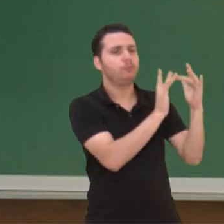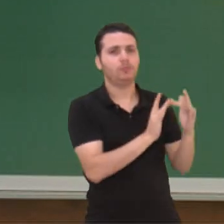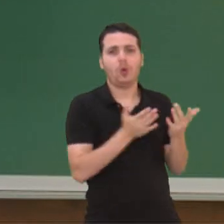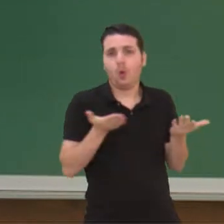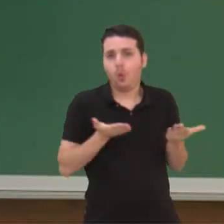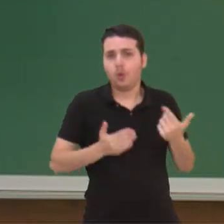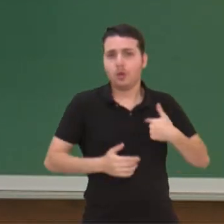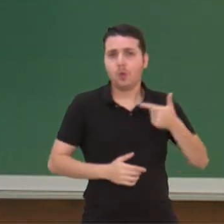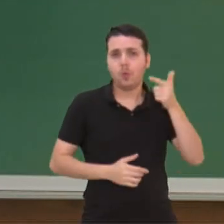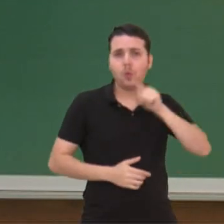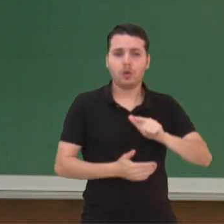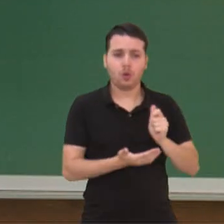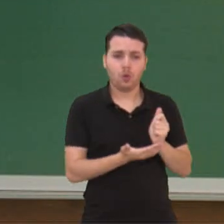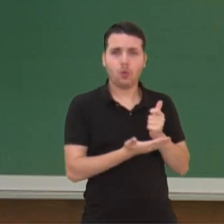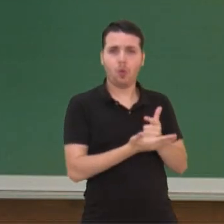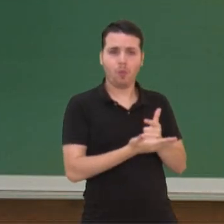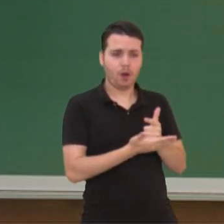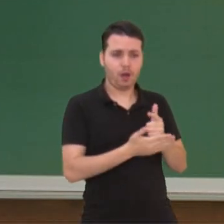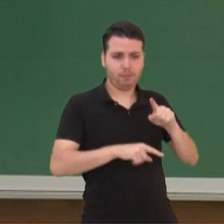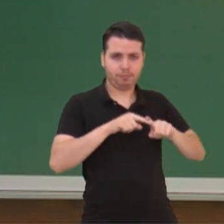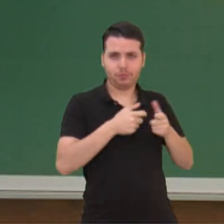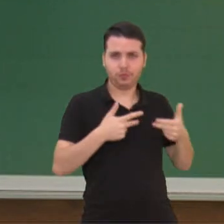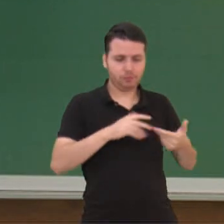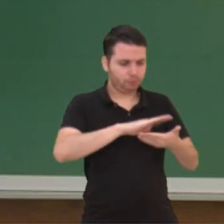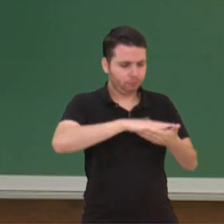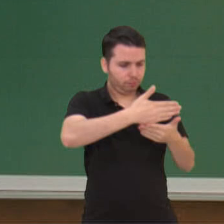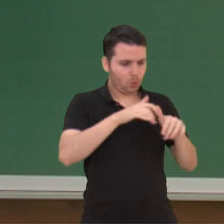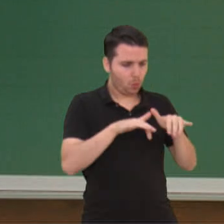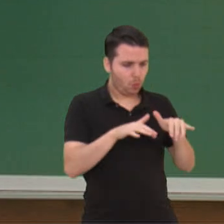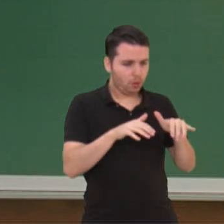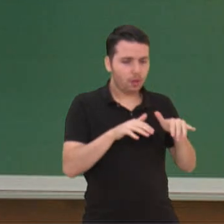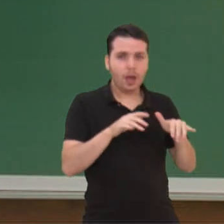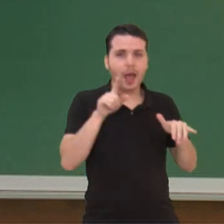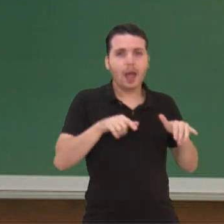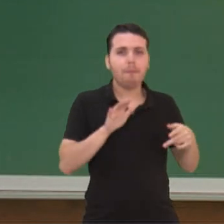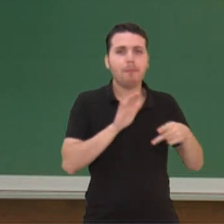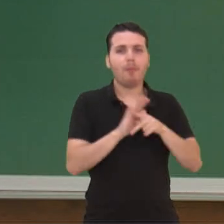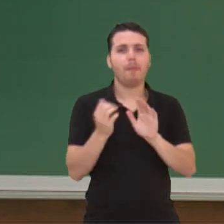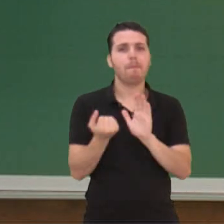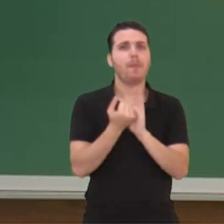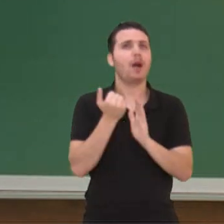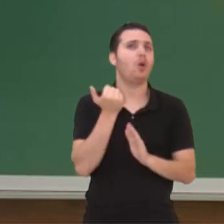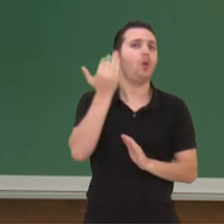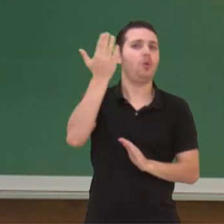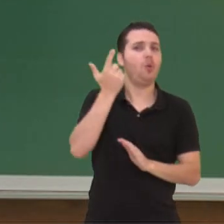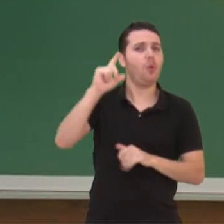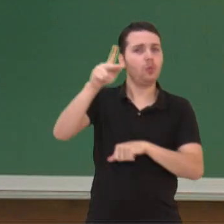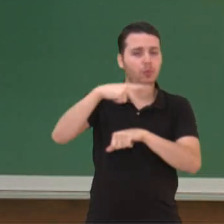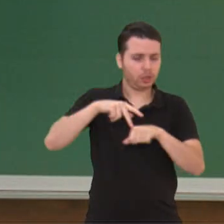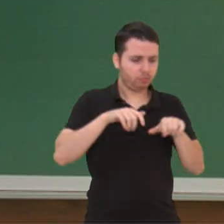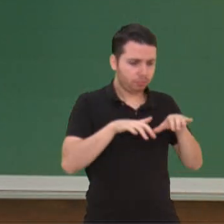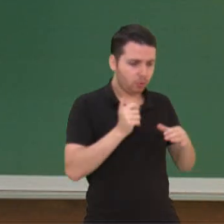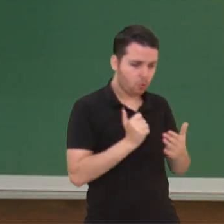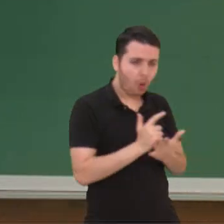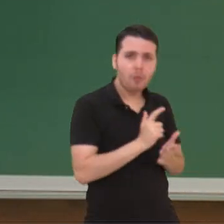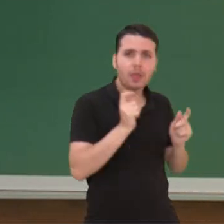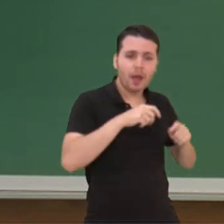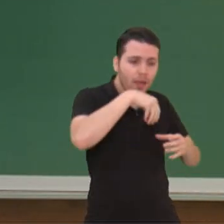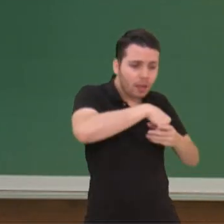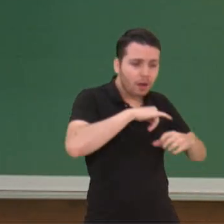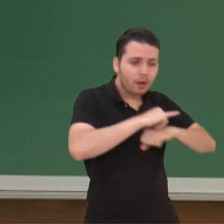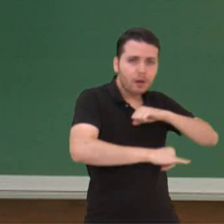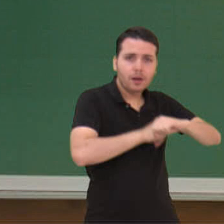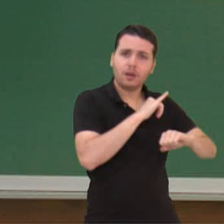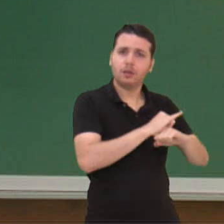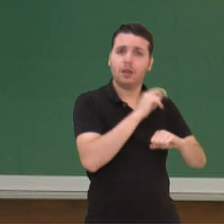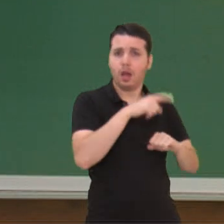comprar produtos pelo meu computador que são fabricados ou são de marcas importadas de outros países. Isso é